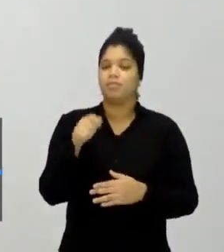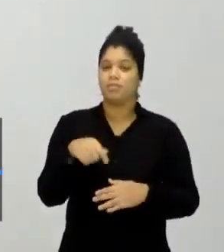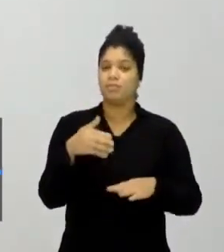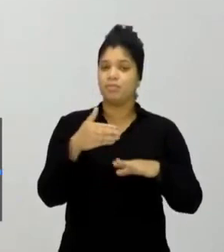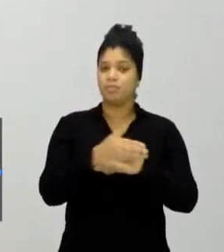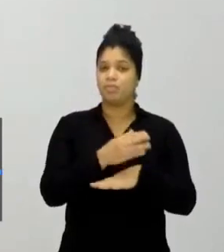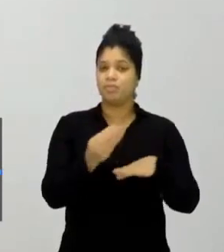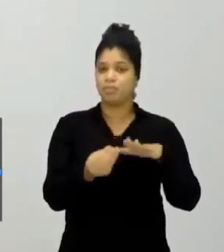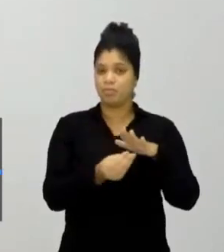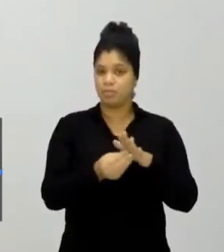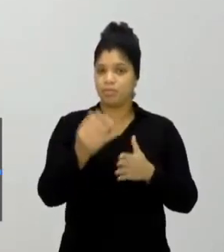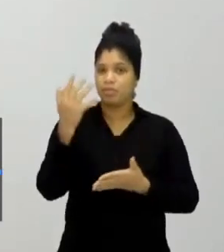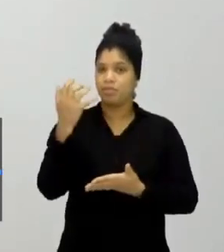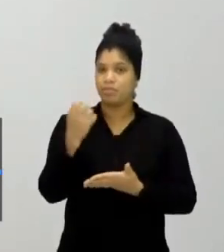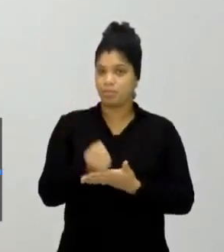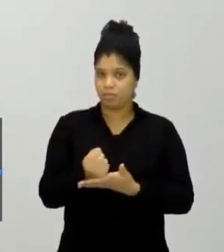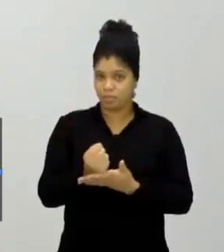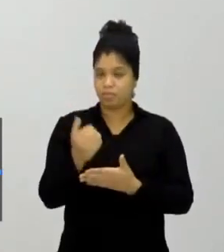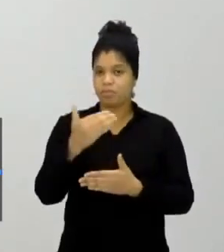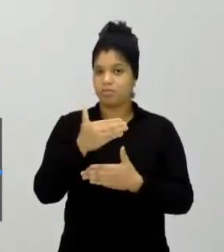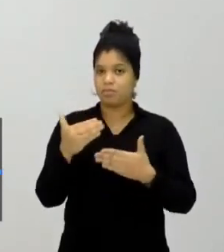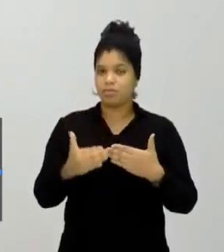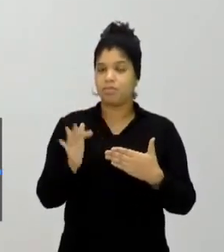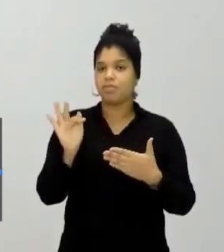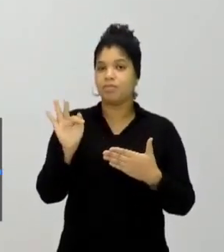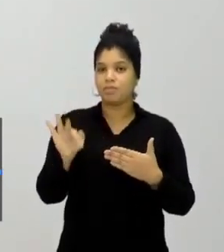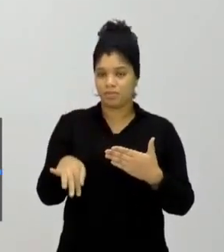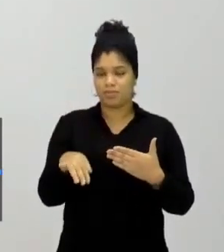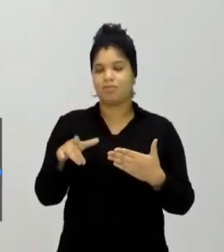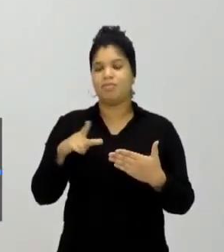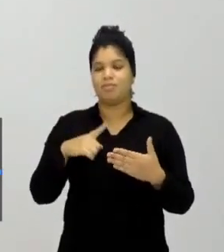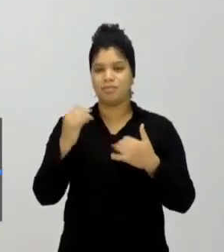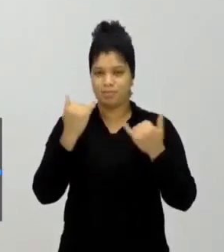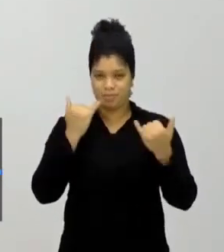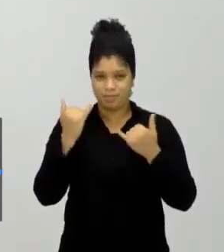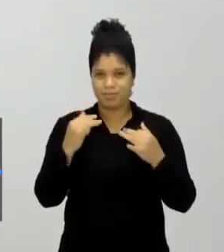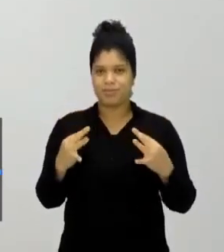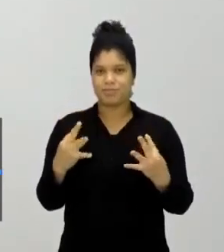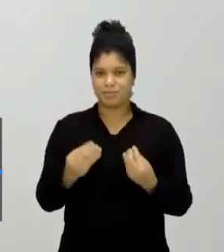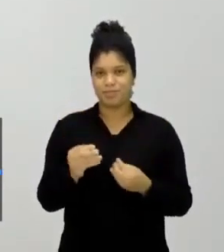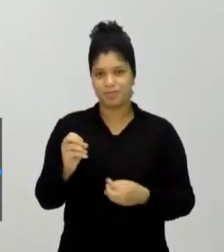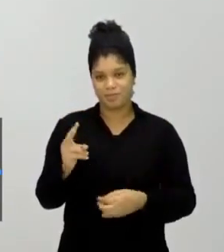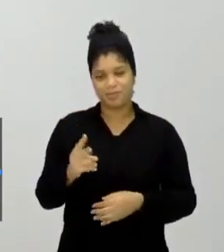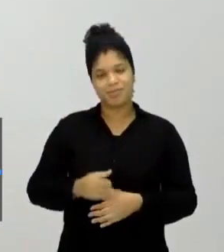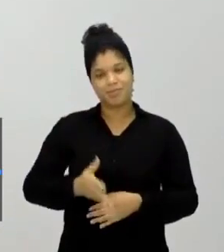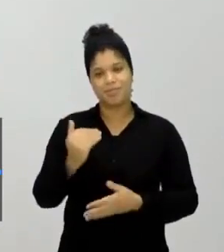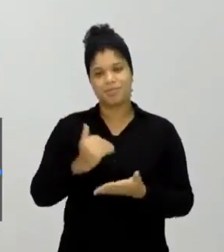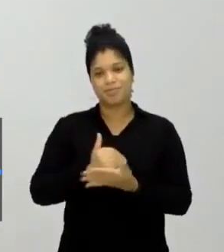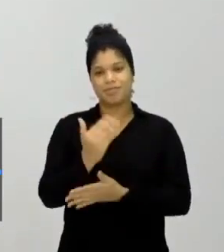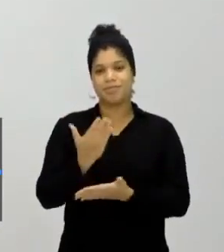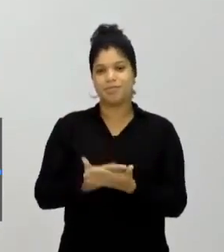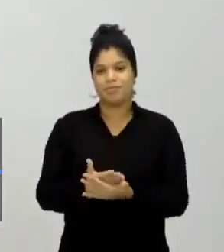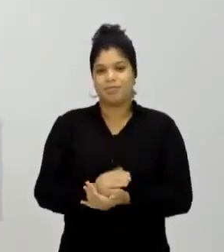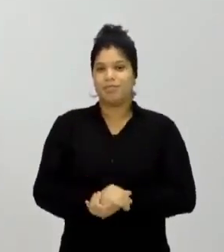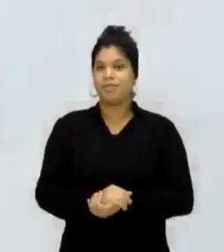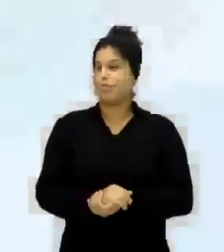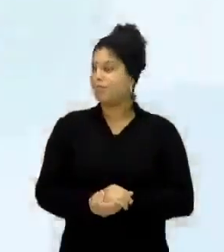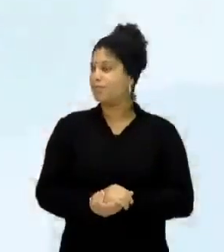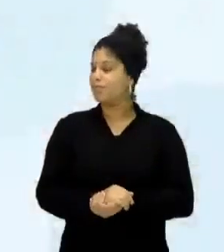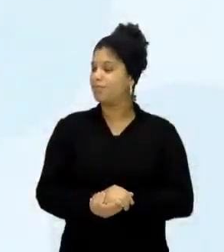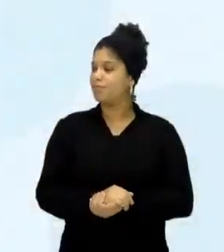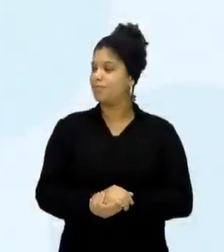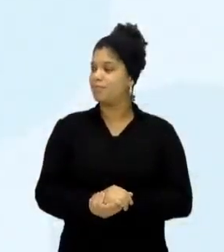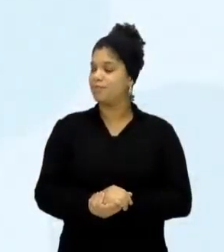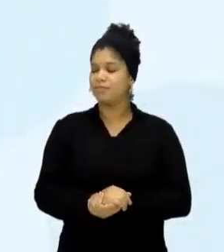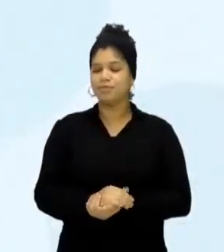no repositório, baixar esse PPT, que lá no final você encontra todas as informações, tá bom? Vamos começar com a aula? Então, vamos lá, ó. Pode pôr na tela